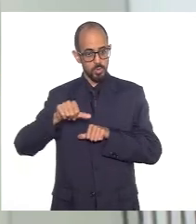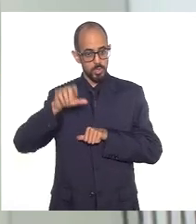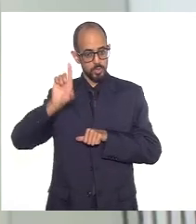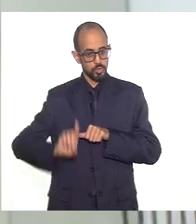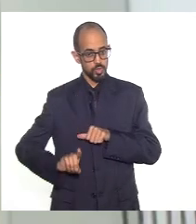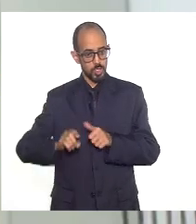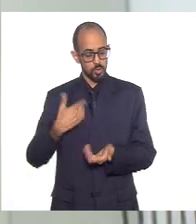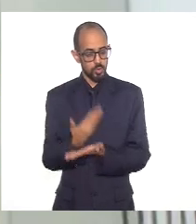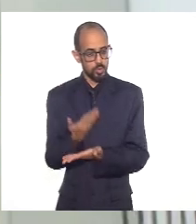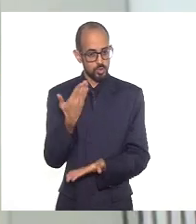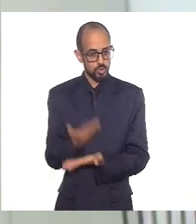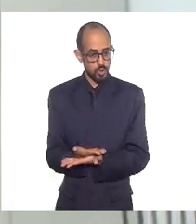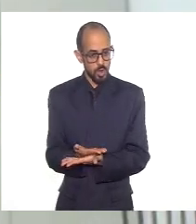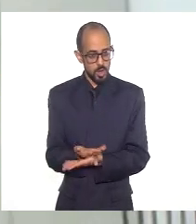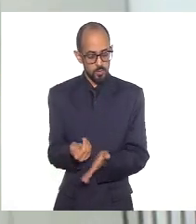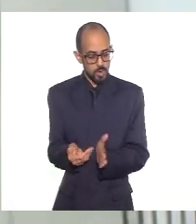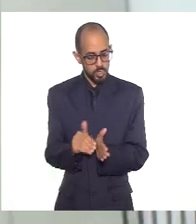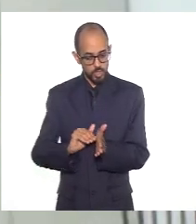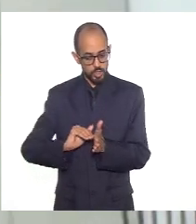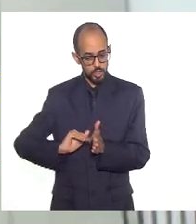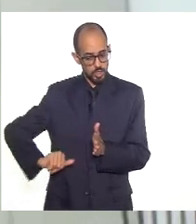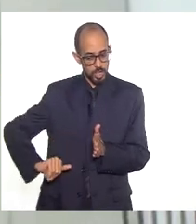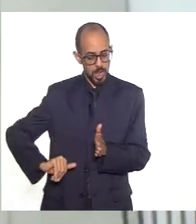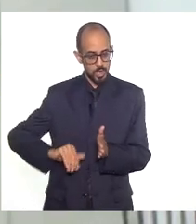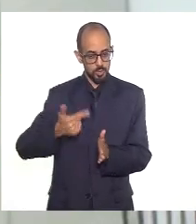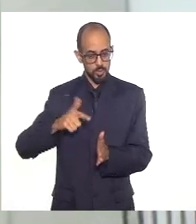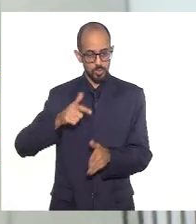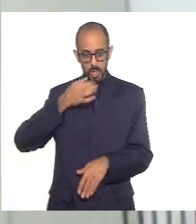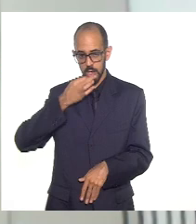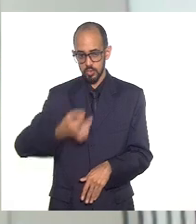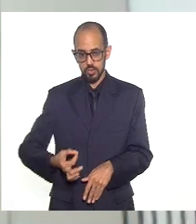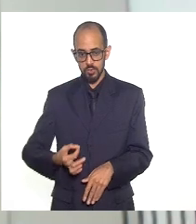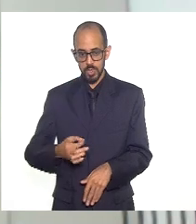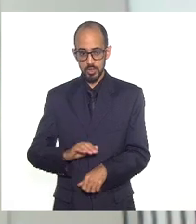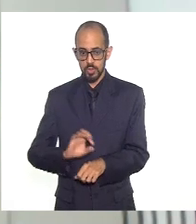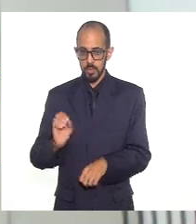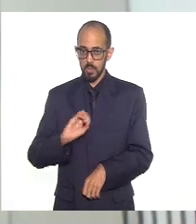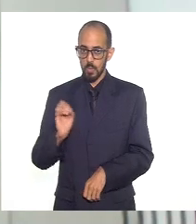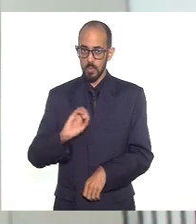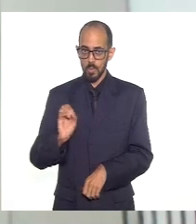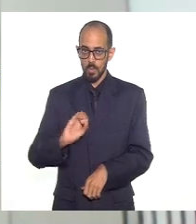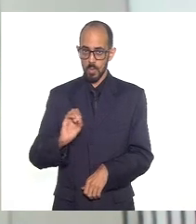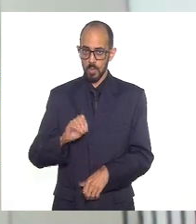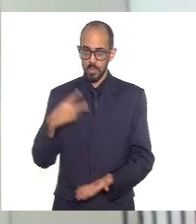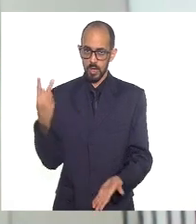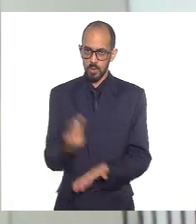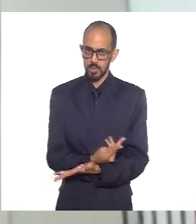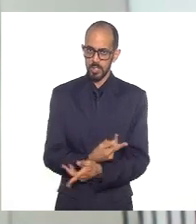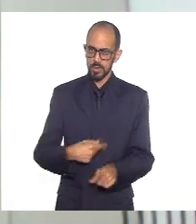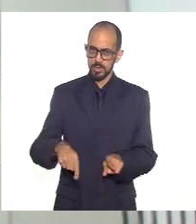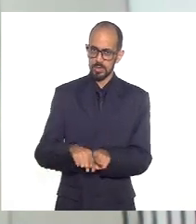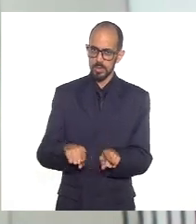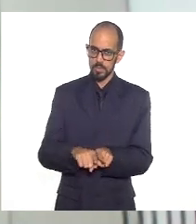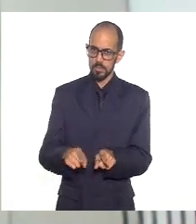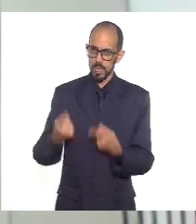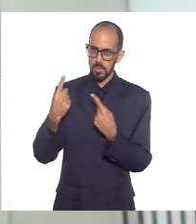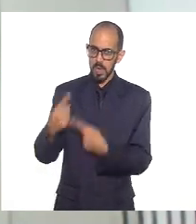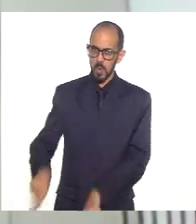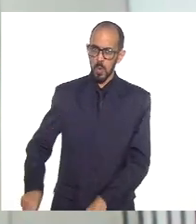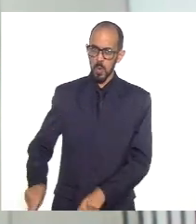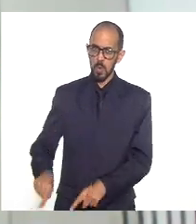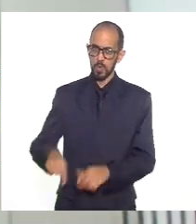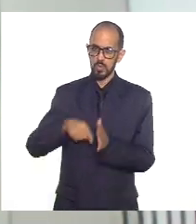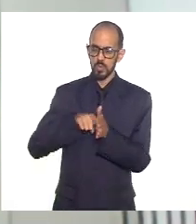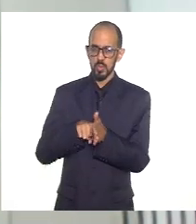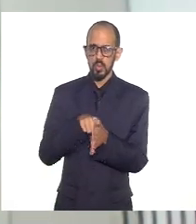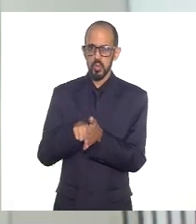removida sem que houvesse uma prévia justificativa, ferindo também o processo de